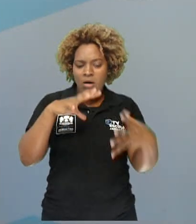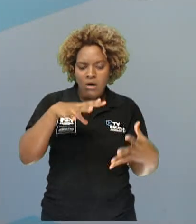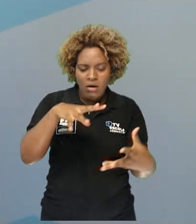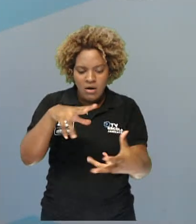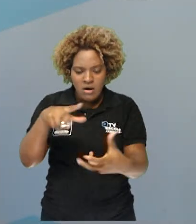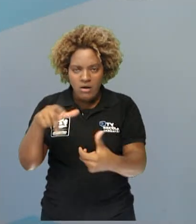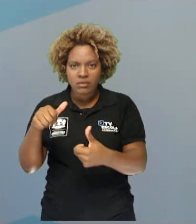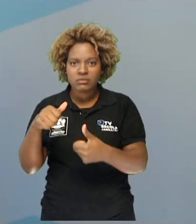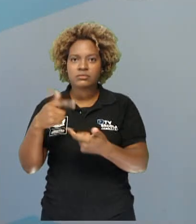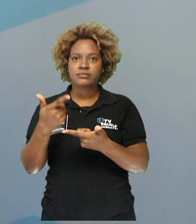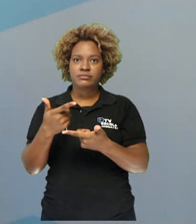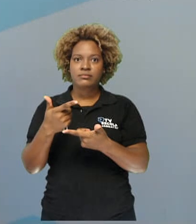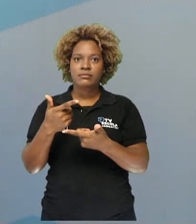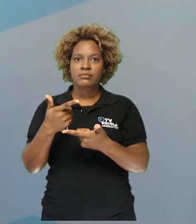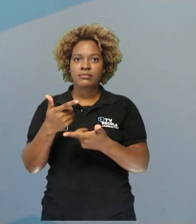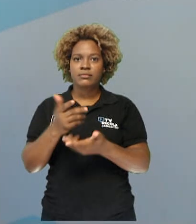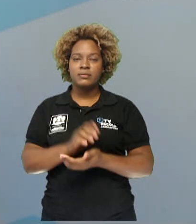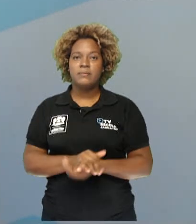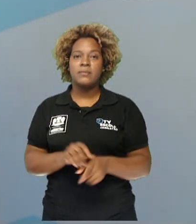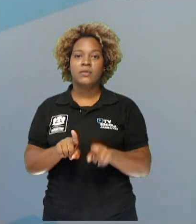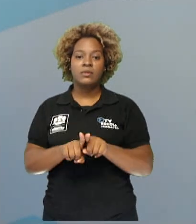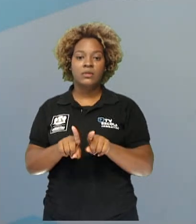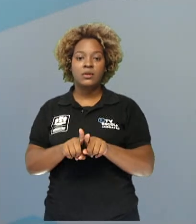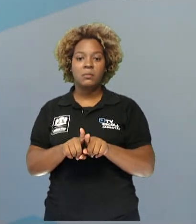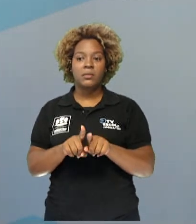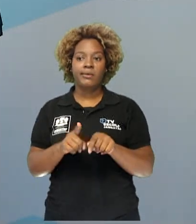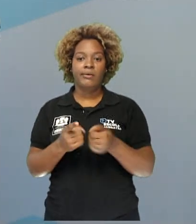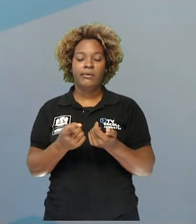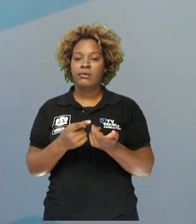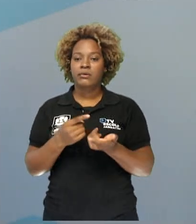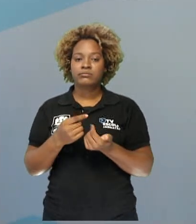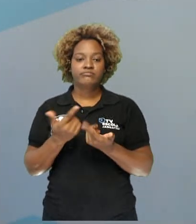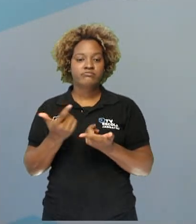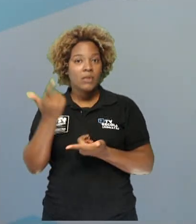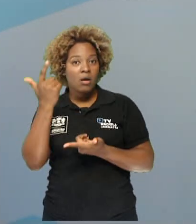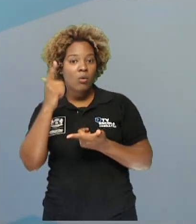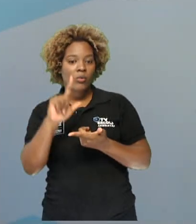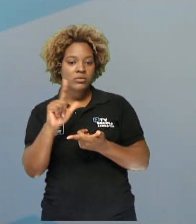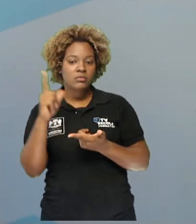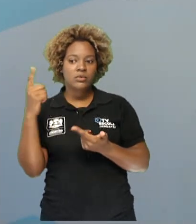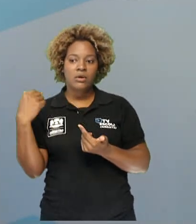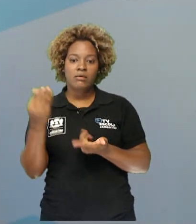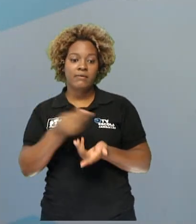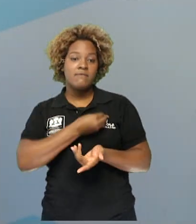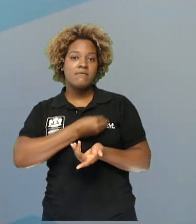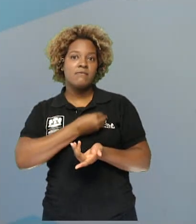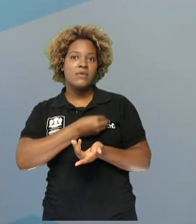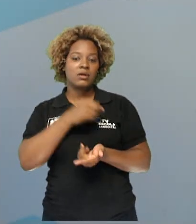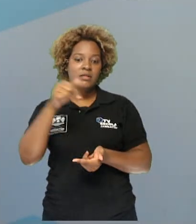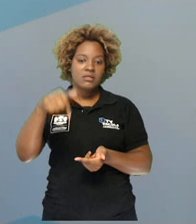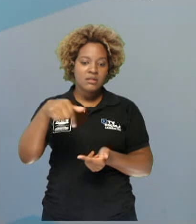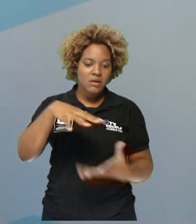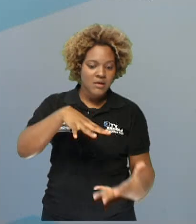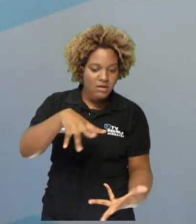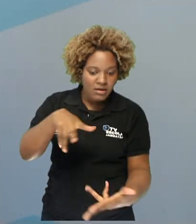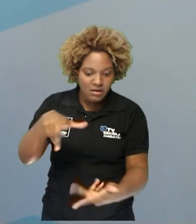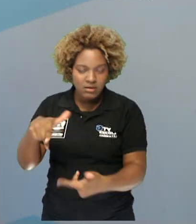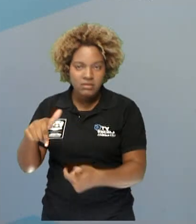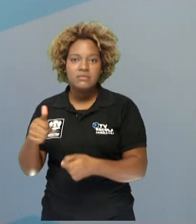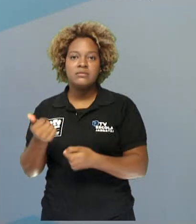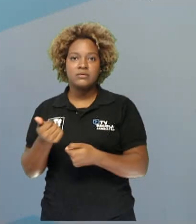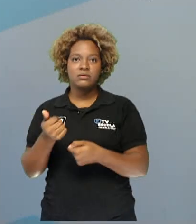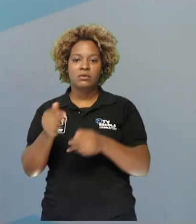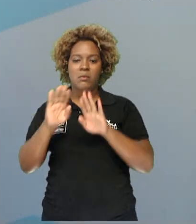e a que assegura condições necessárias de vida neste planeta. A camada